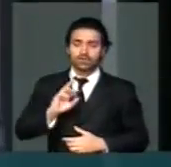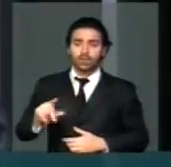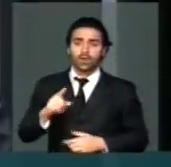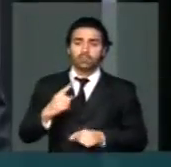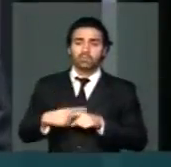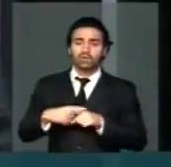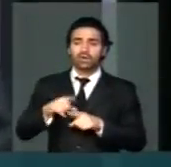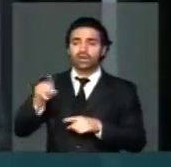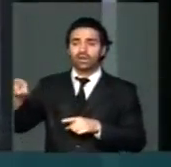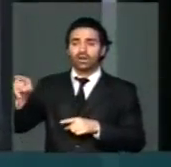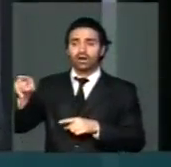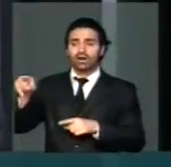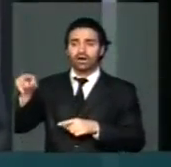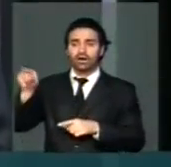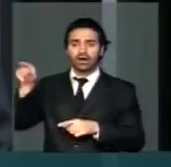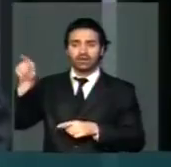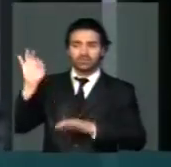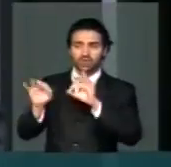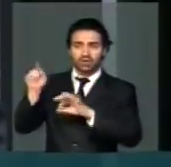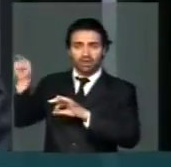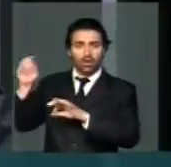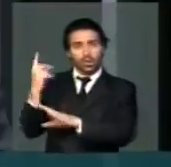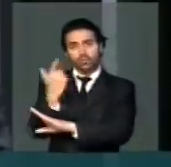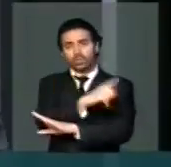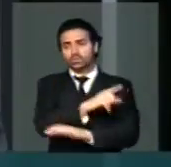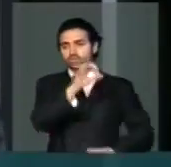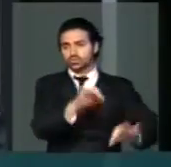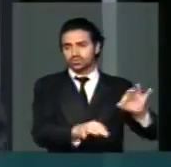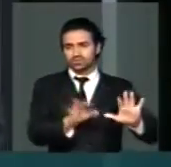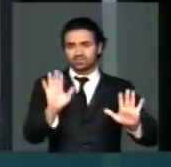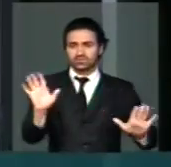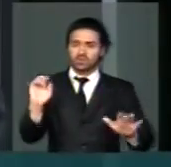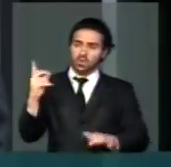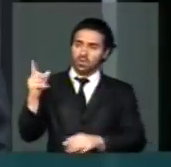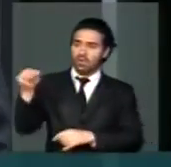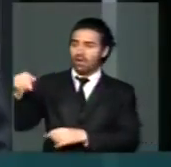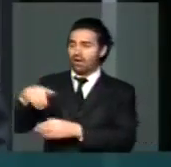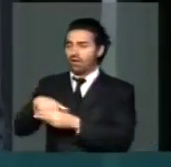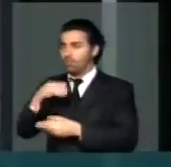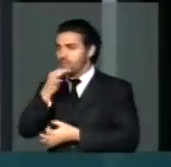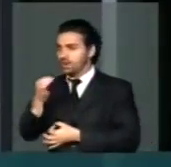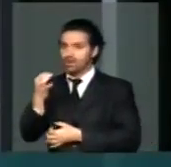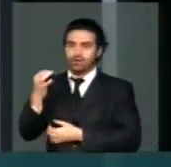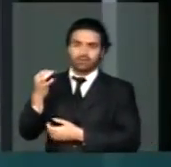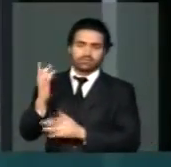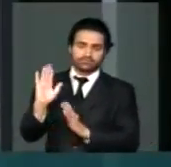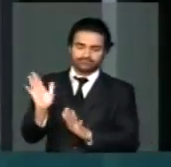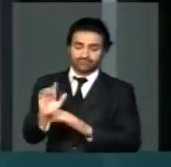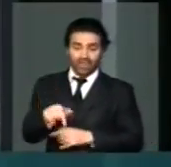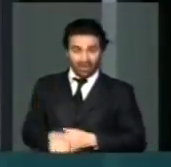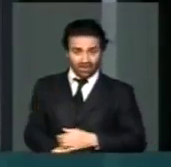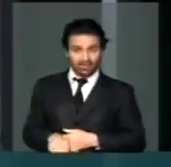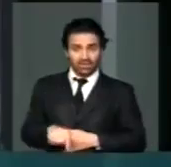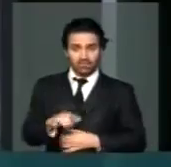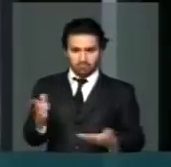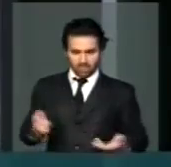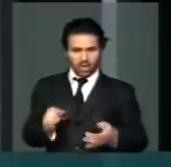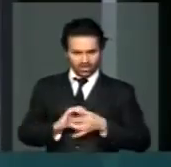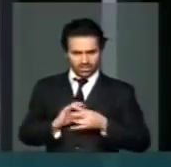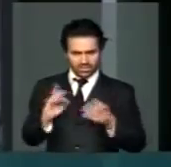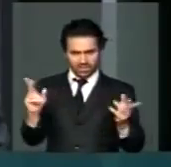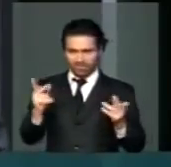julgado A, outro é julgado B, não é porque faz um voto A ou voto B, que essa casa vem aqui